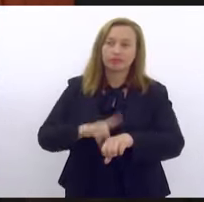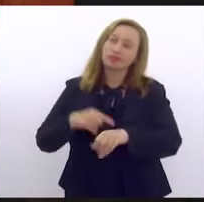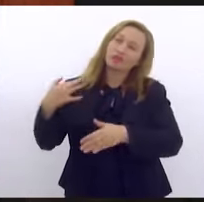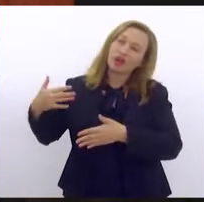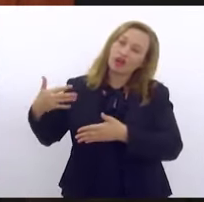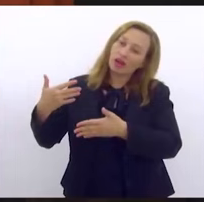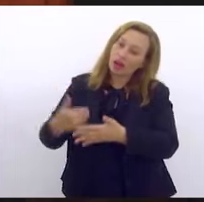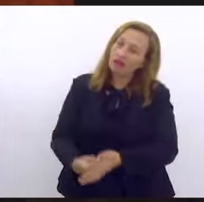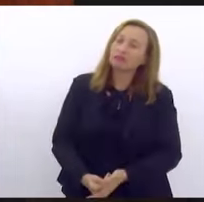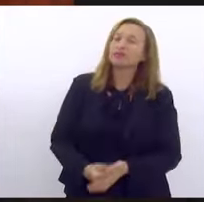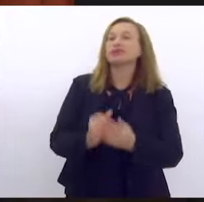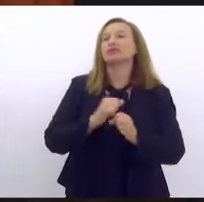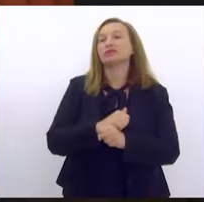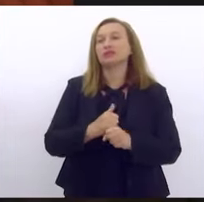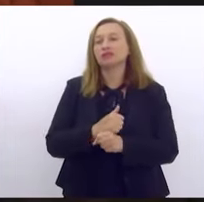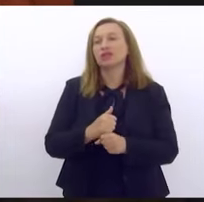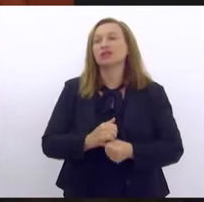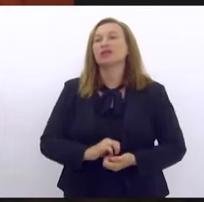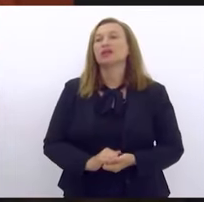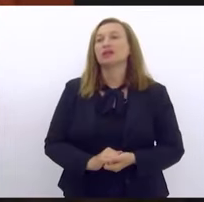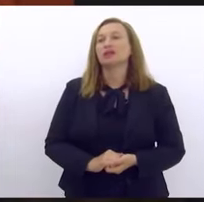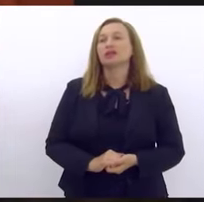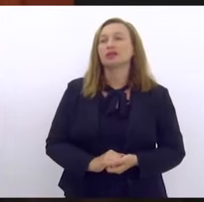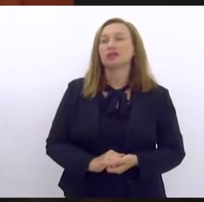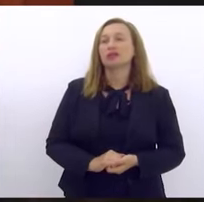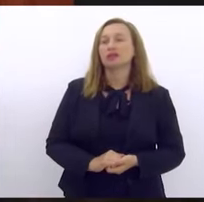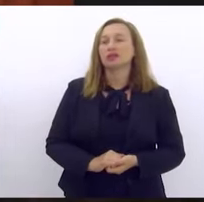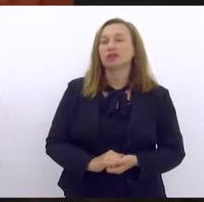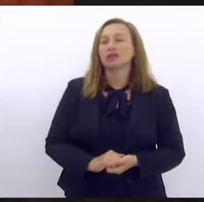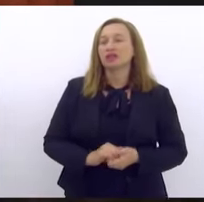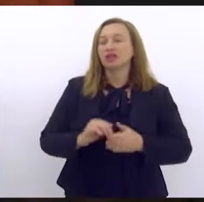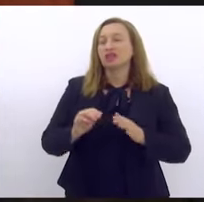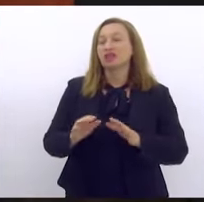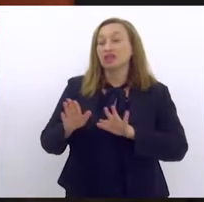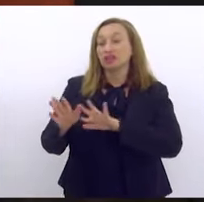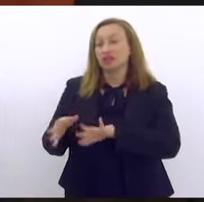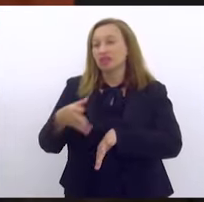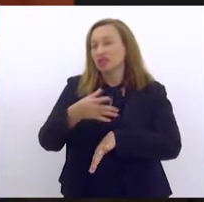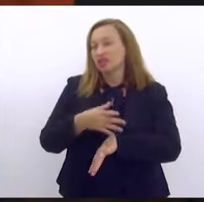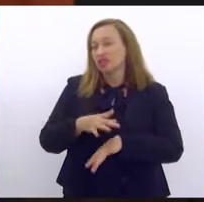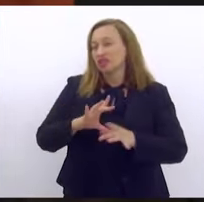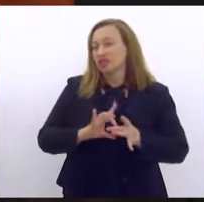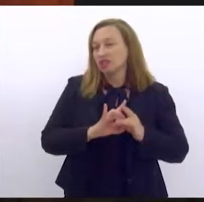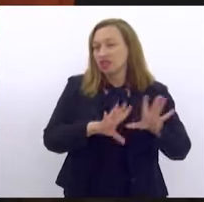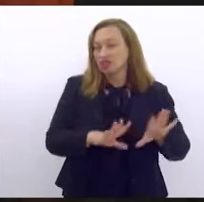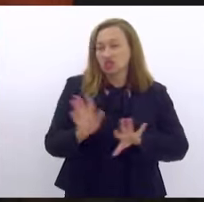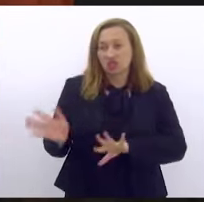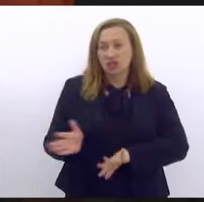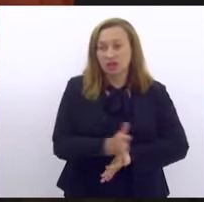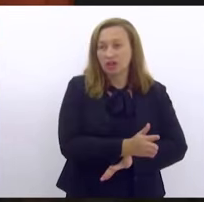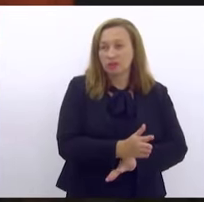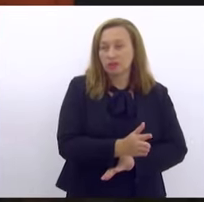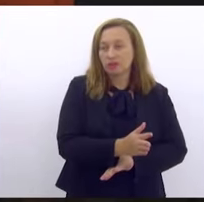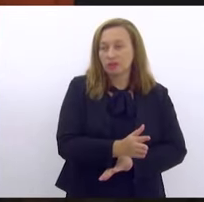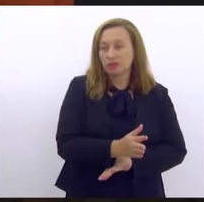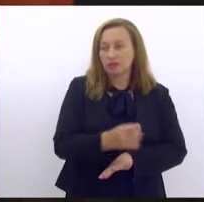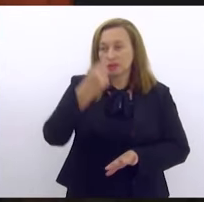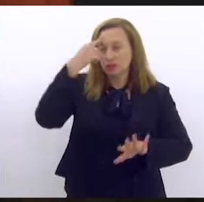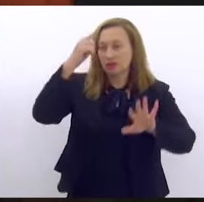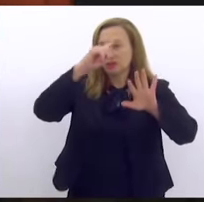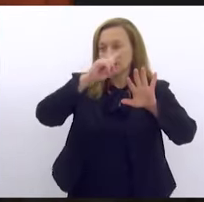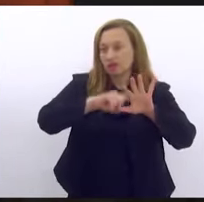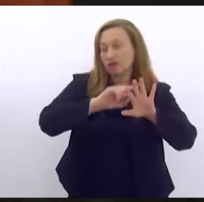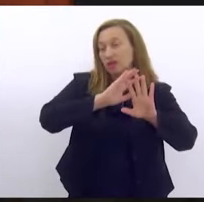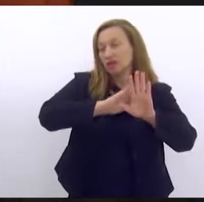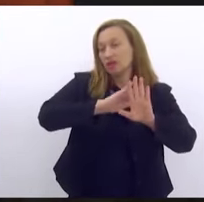ano, deixaram as divergências de lado e ajudaram muito a construir um Estado do Rio de Janeiro melhor.